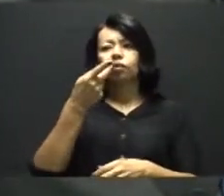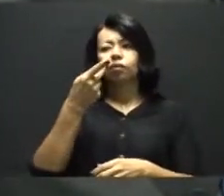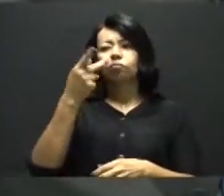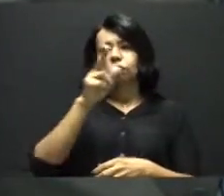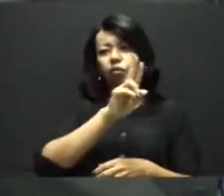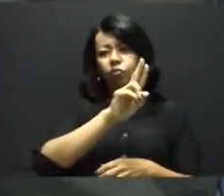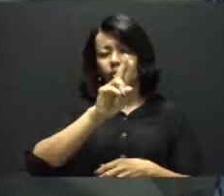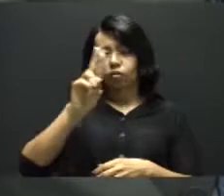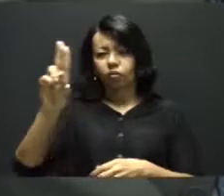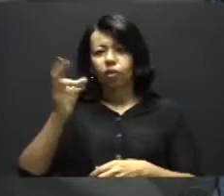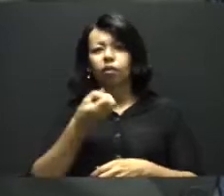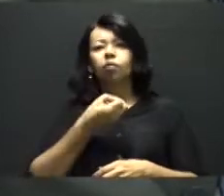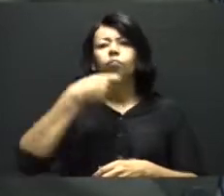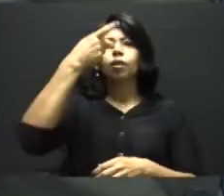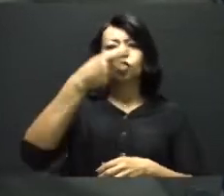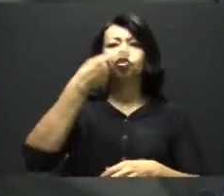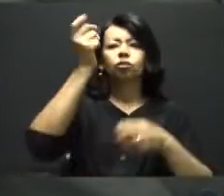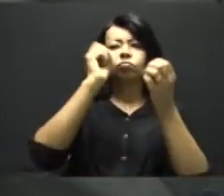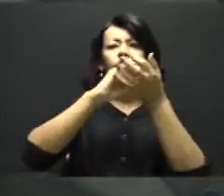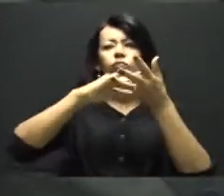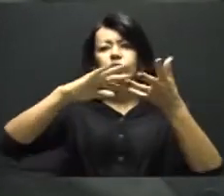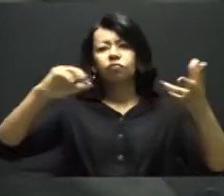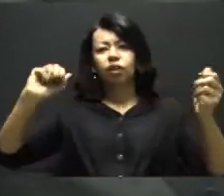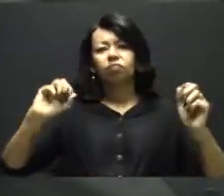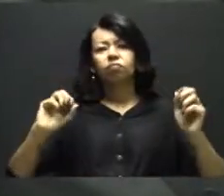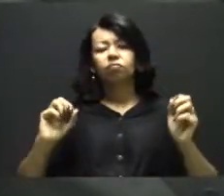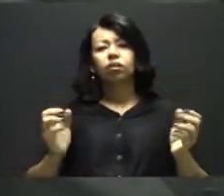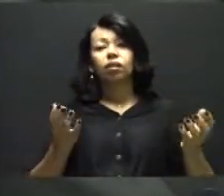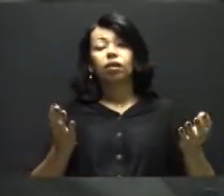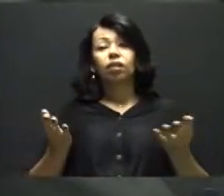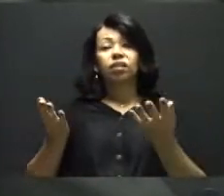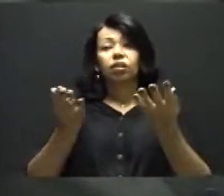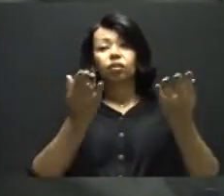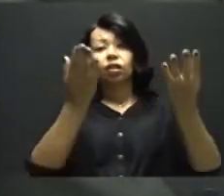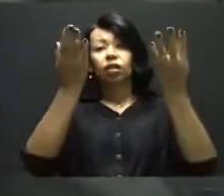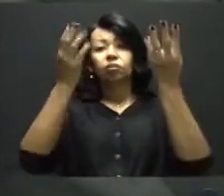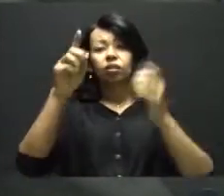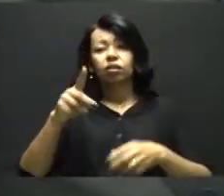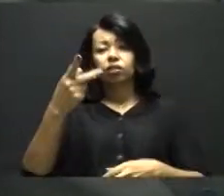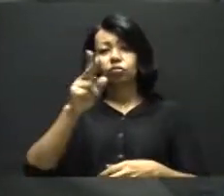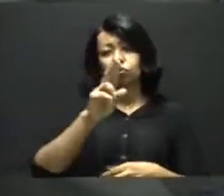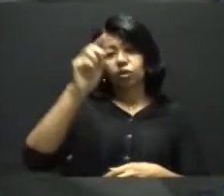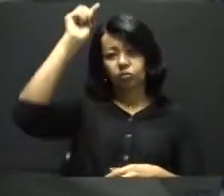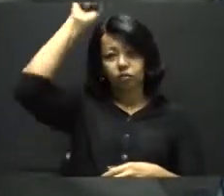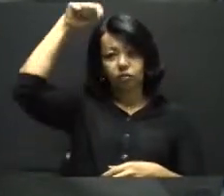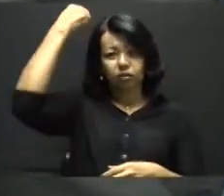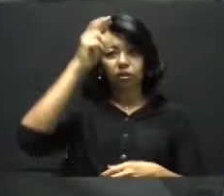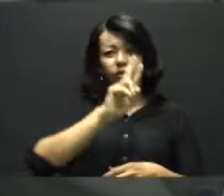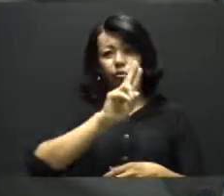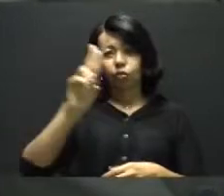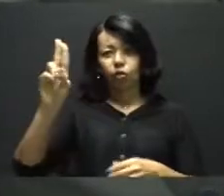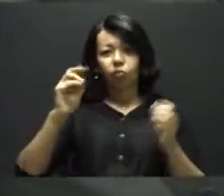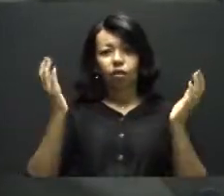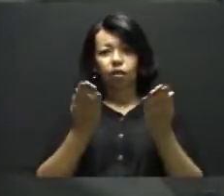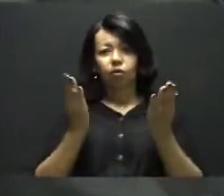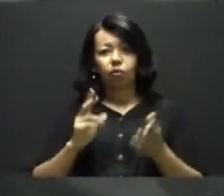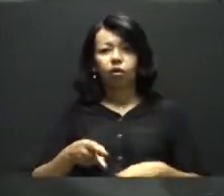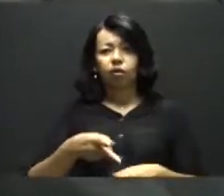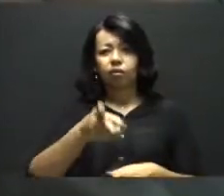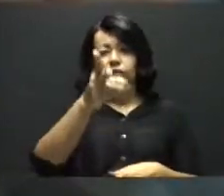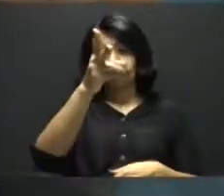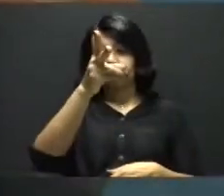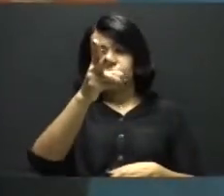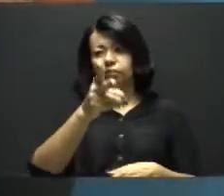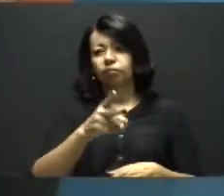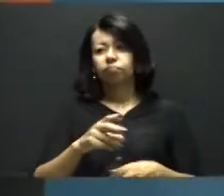senhor bendito lori ficado exaltado seja o teu santo nome agora e para sempre gostei de